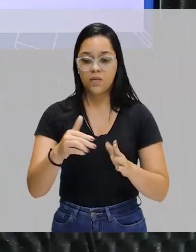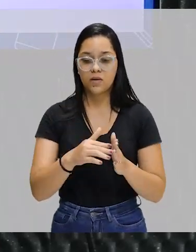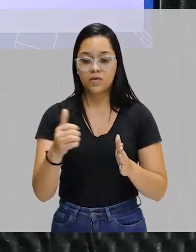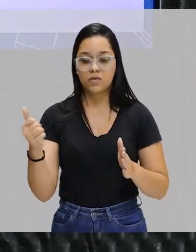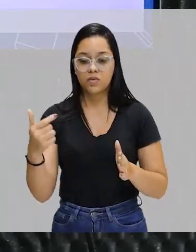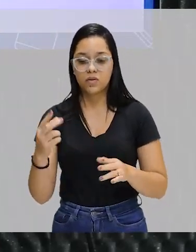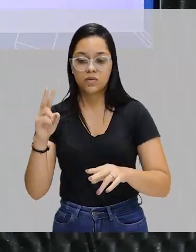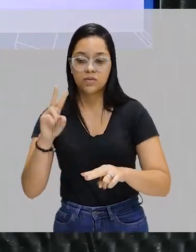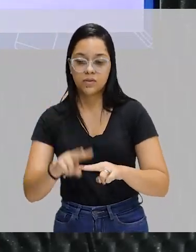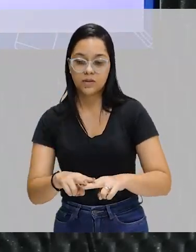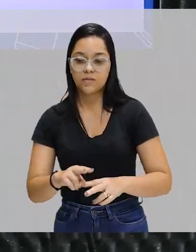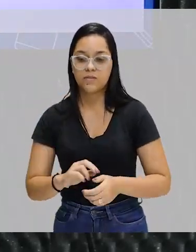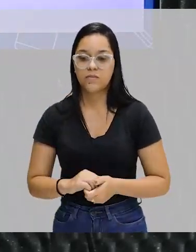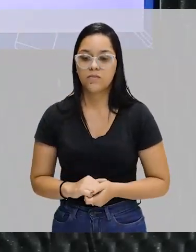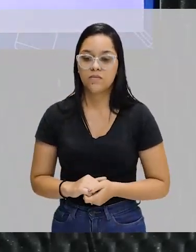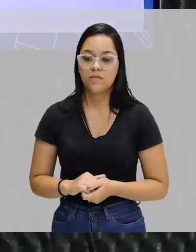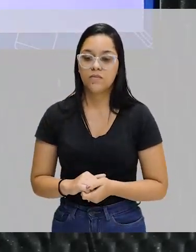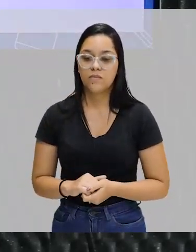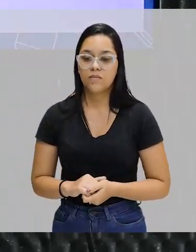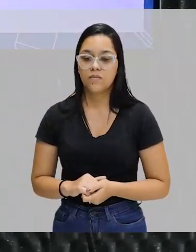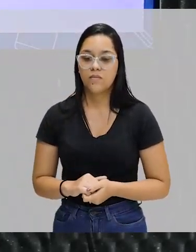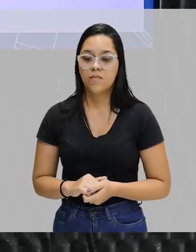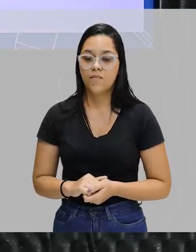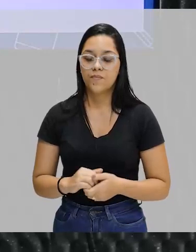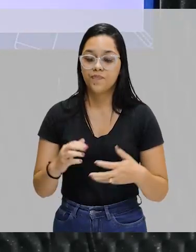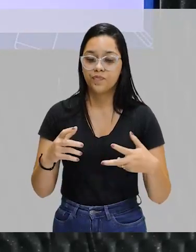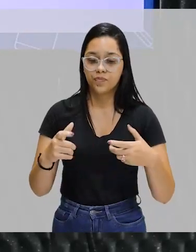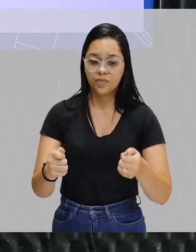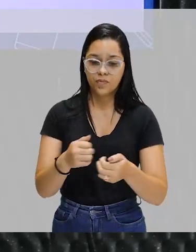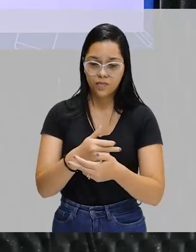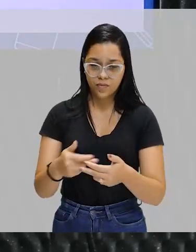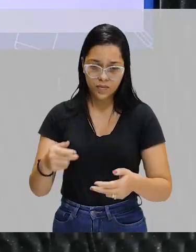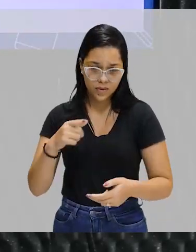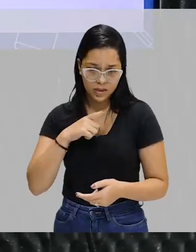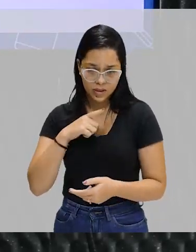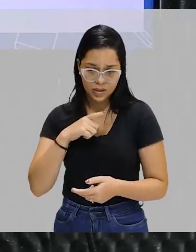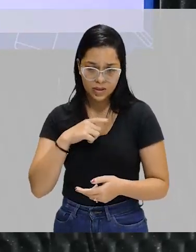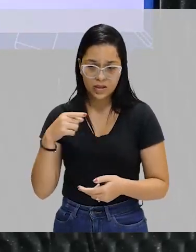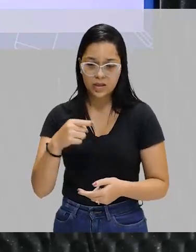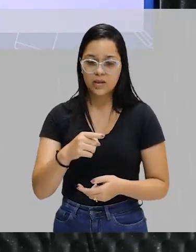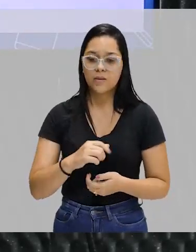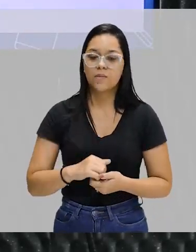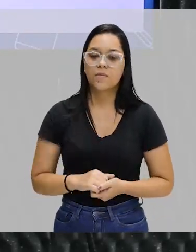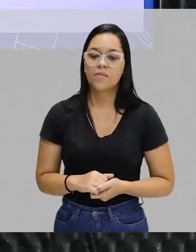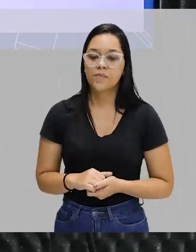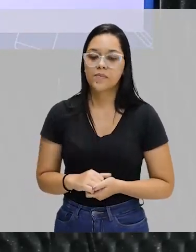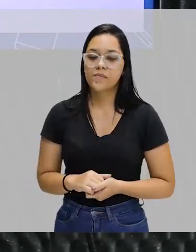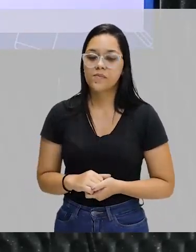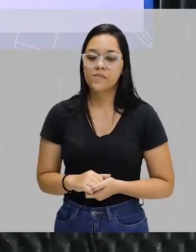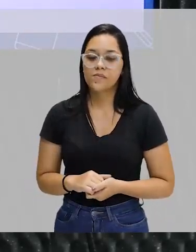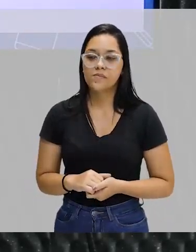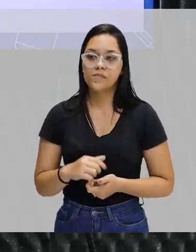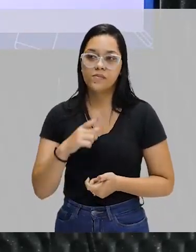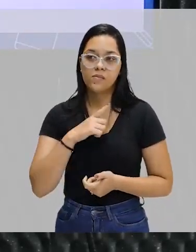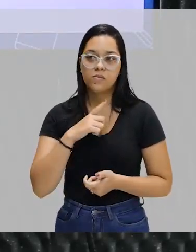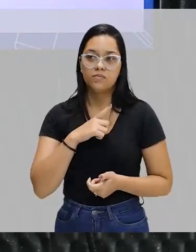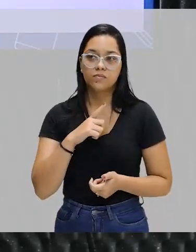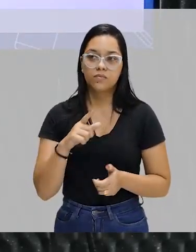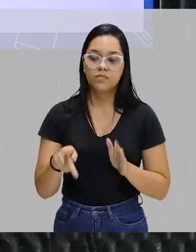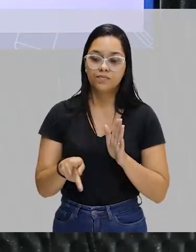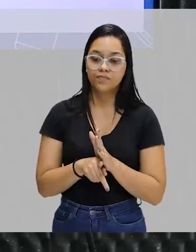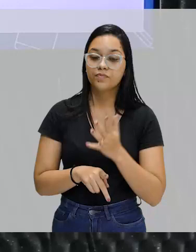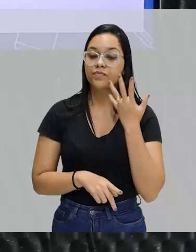de prisão. Observem todos os elementos que compõem esse cartaz, né? Nós temos um elemento que